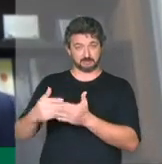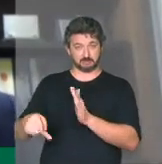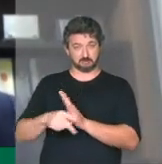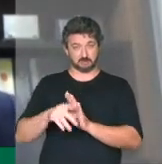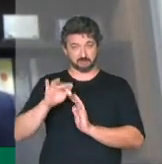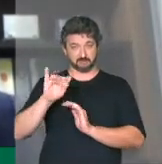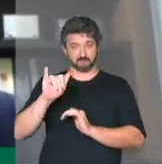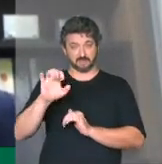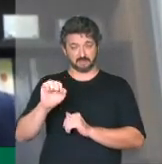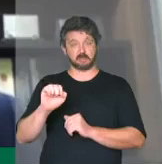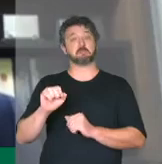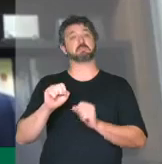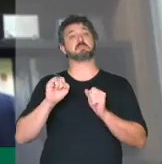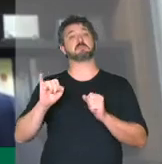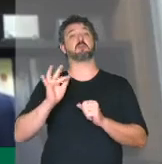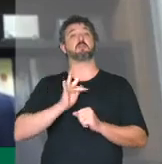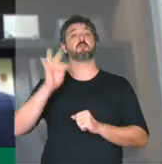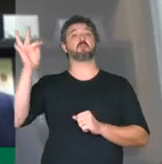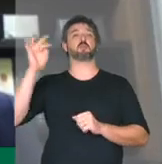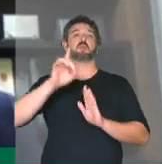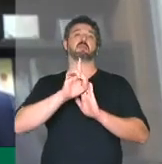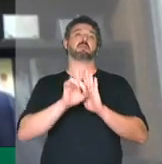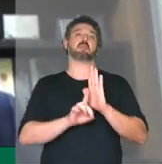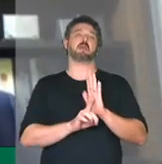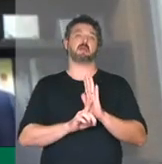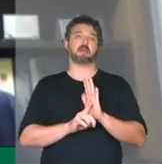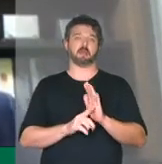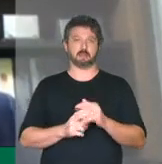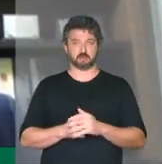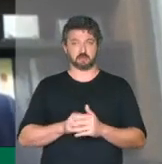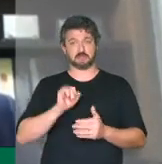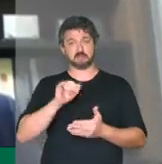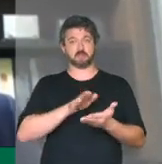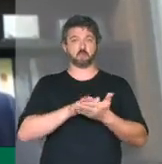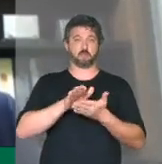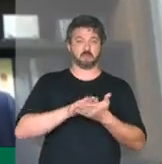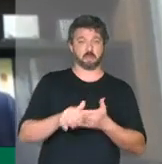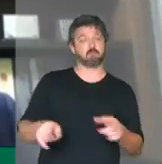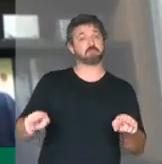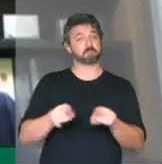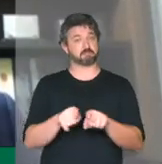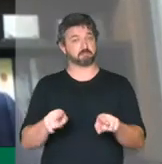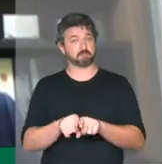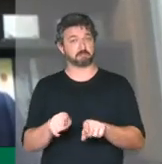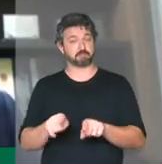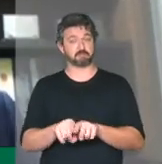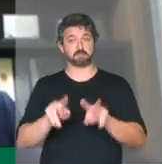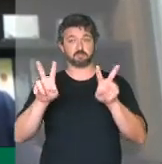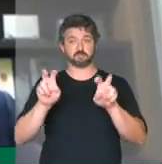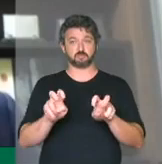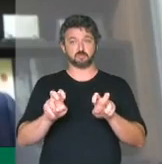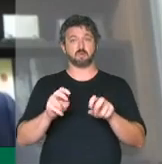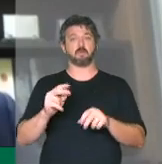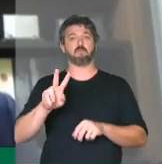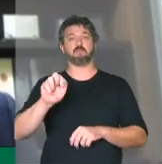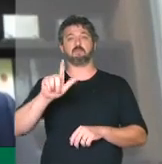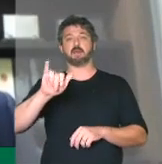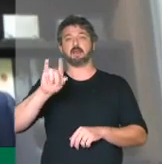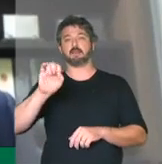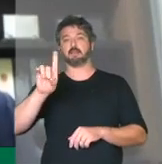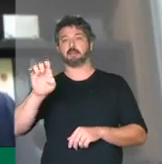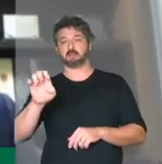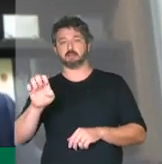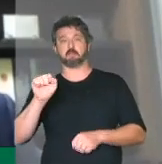para eventuais futuros decretos de calamidade que venham a ser editados, e também na questão da validade da medida